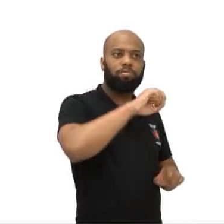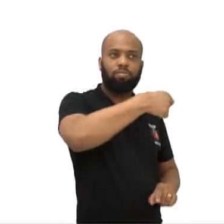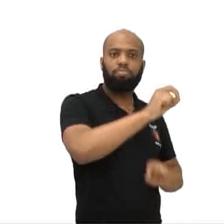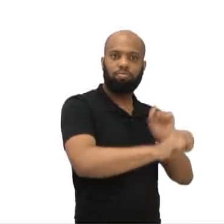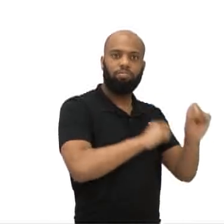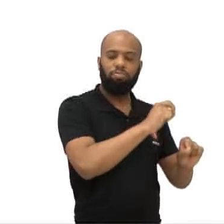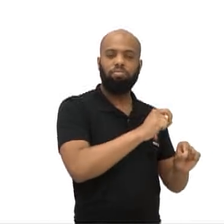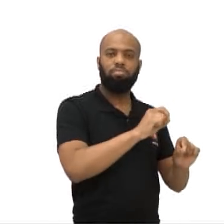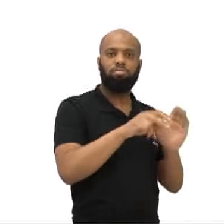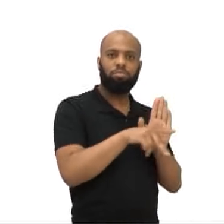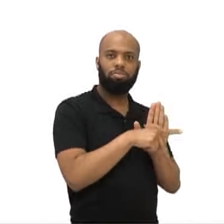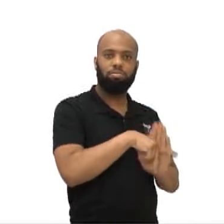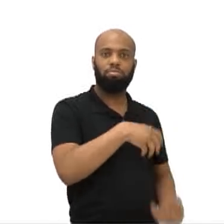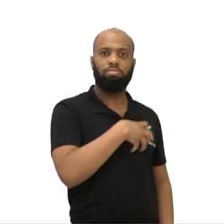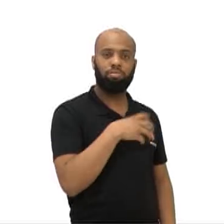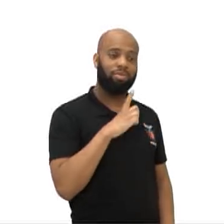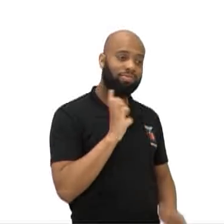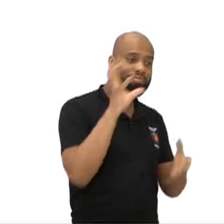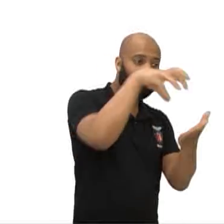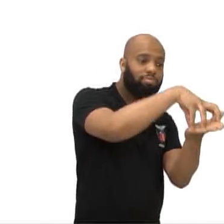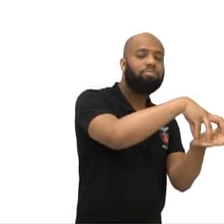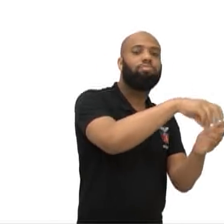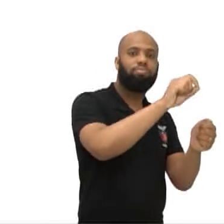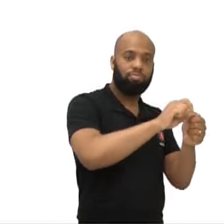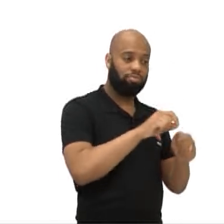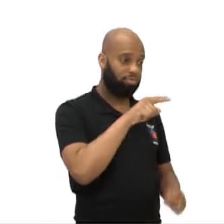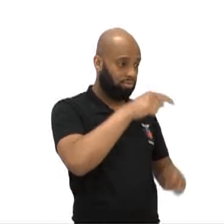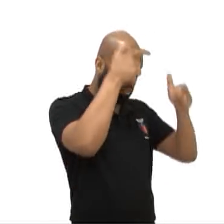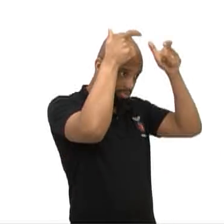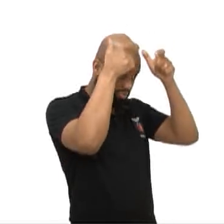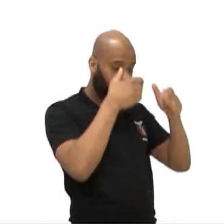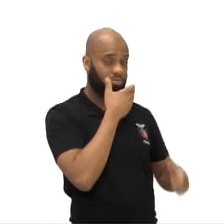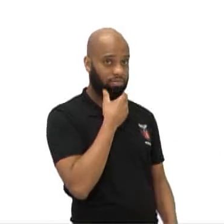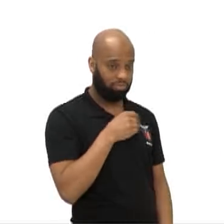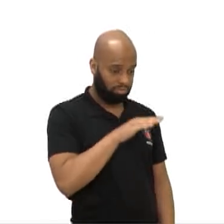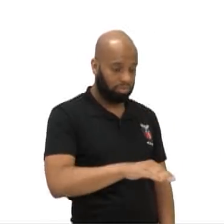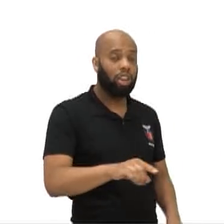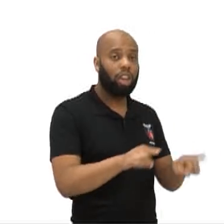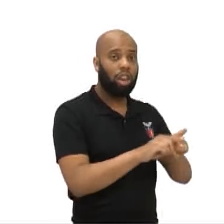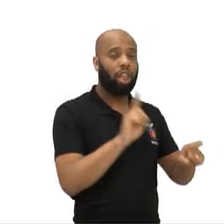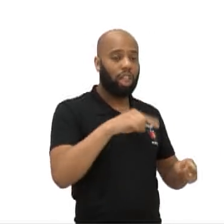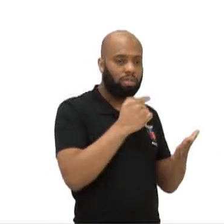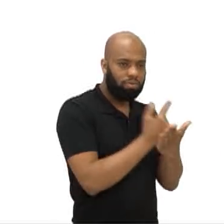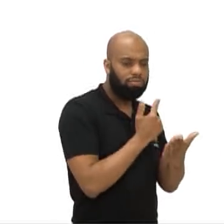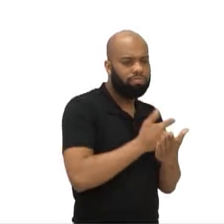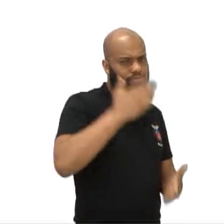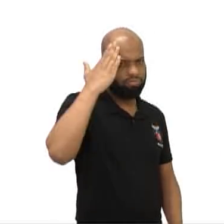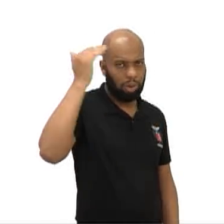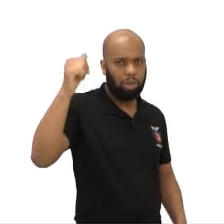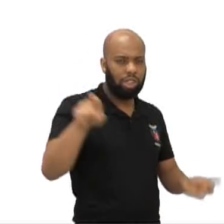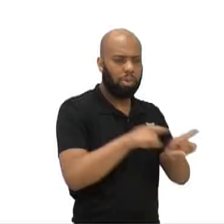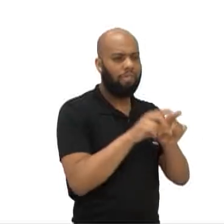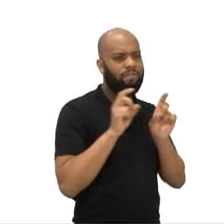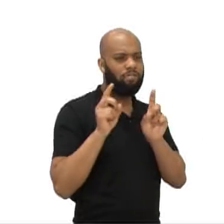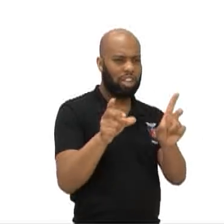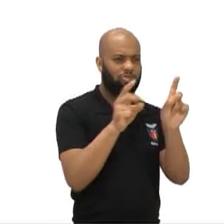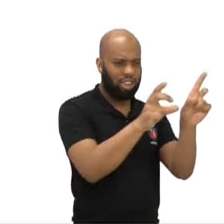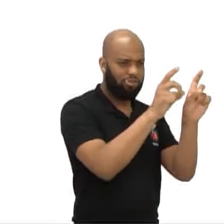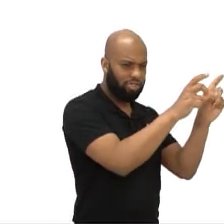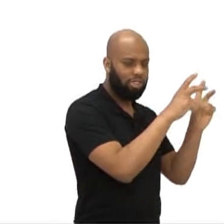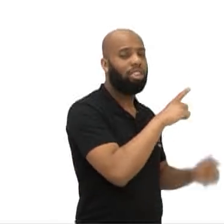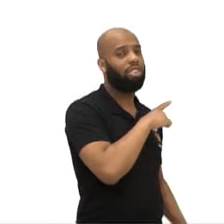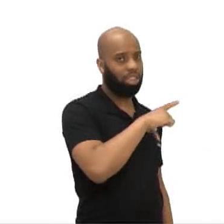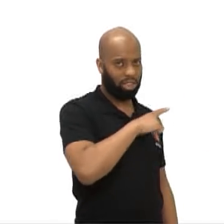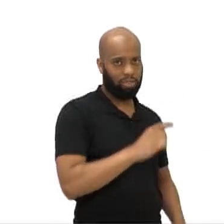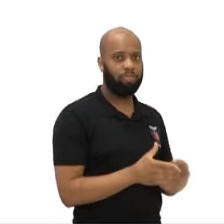questionar convenções instituídas. O Pequeno Príncipe também é uma das obras mais conhecidas e mais vendidas de todos os